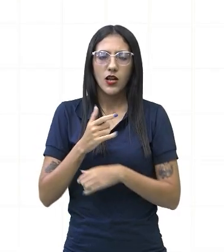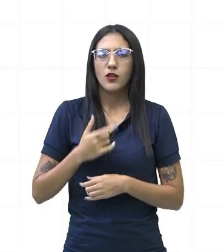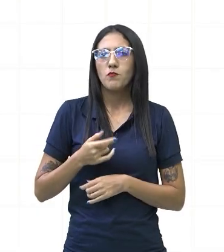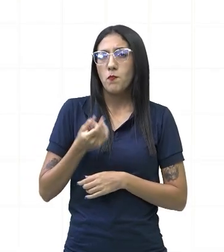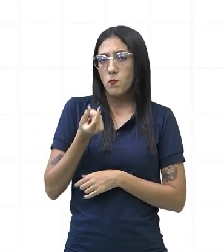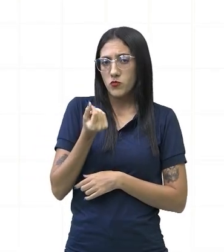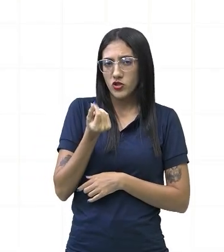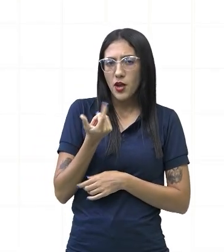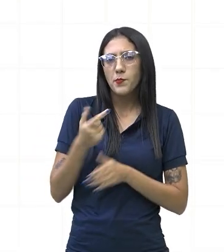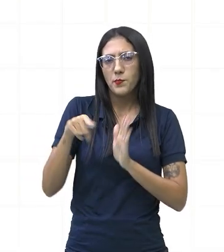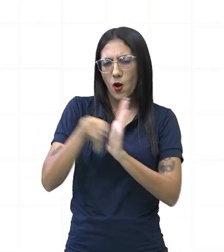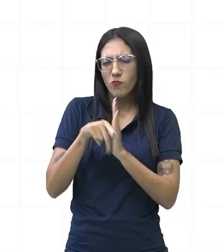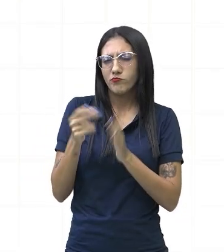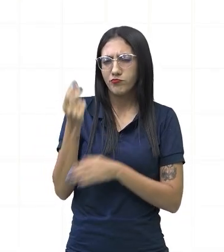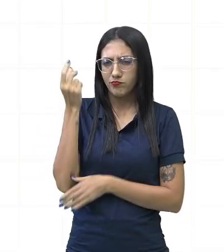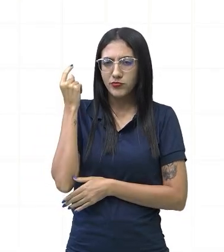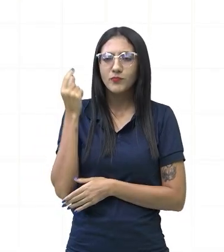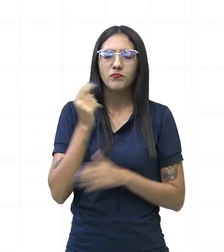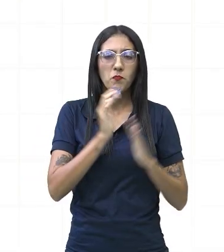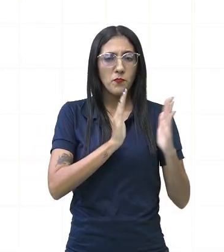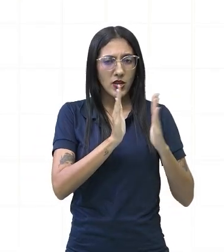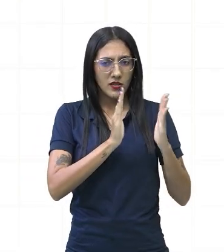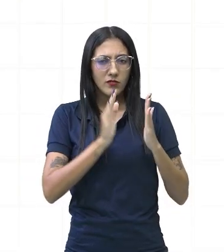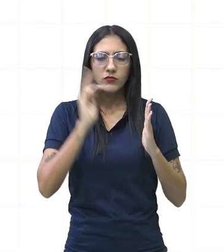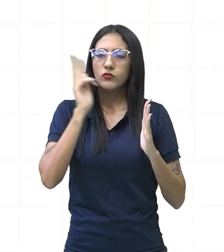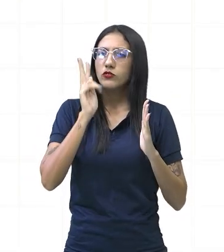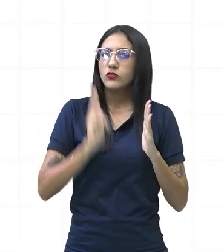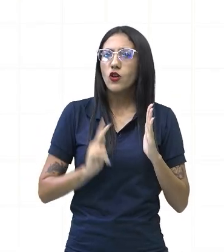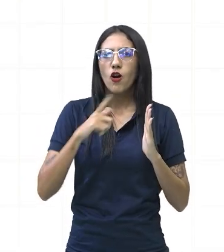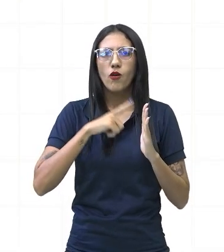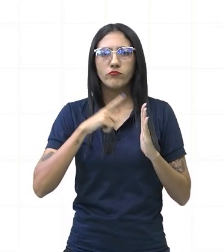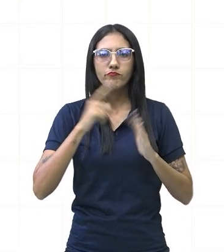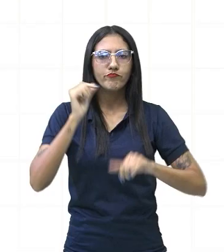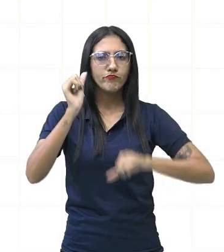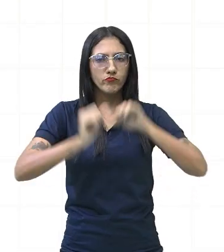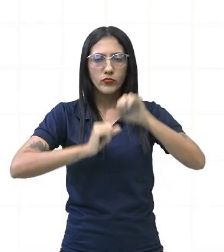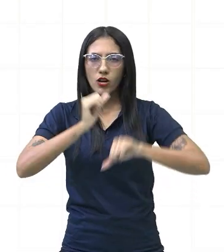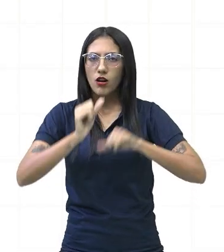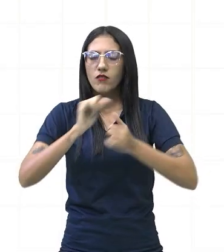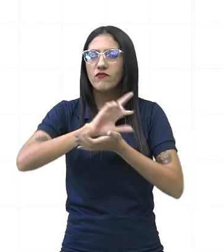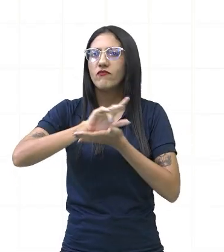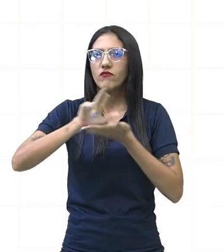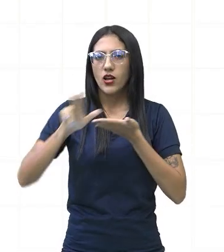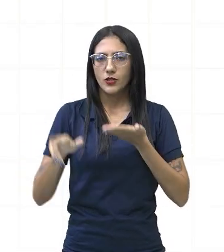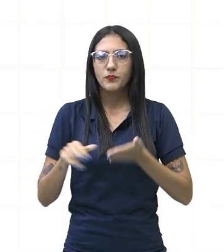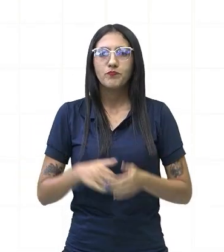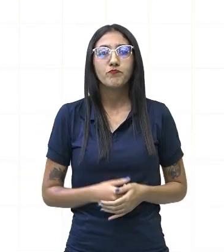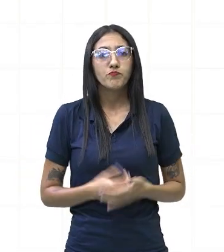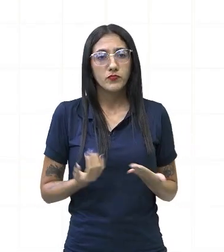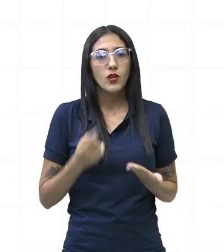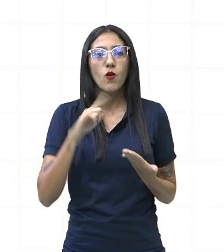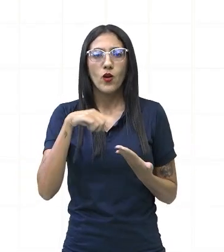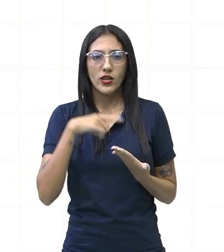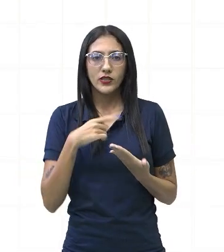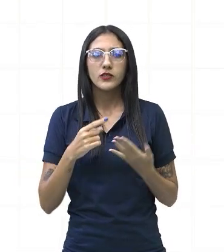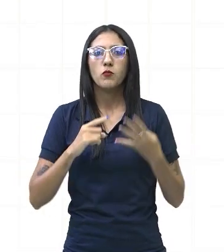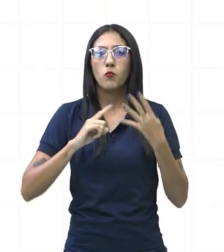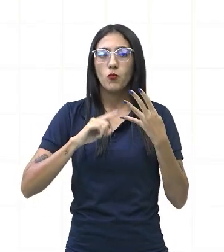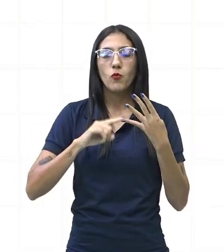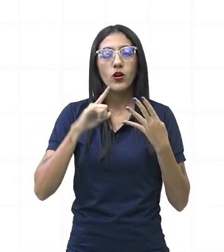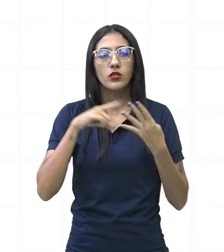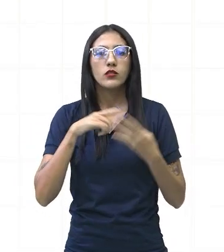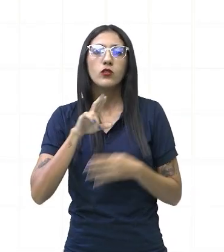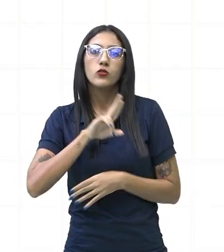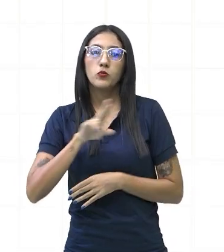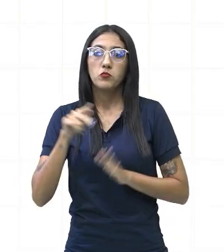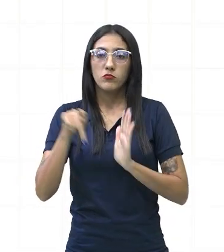cada período da história nós temos, às vezes, mudanças de moedas. Então, a numismática é a ciência que estuda aí as